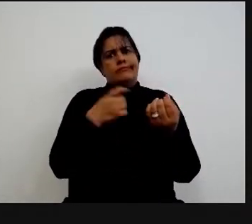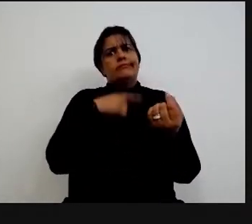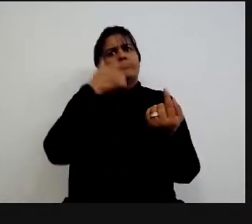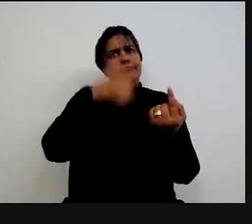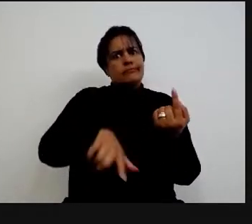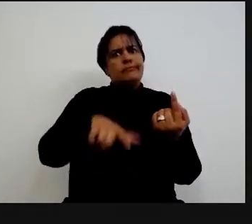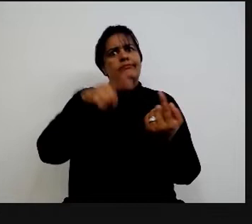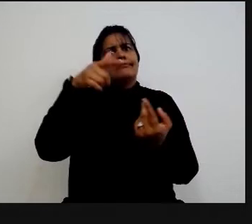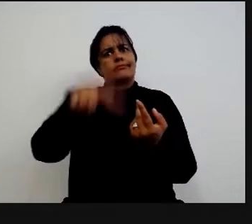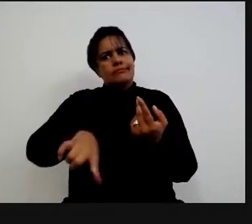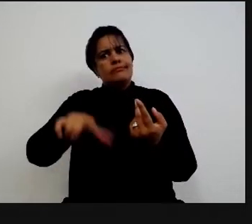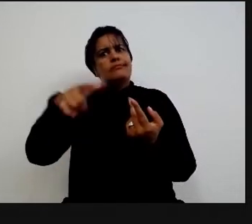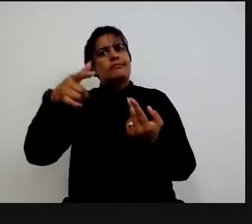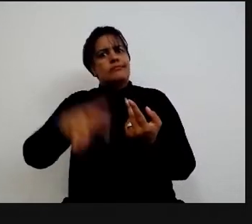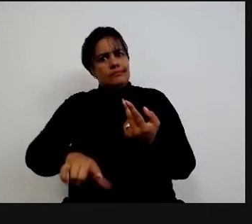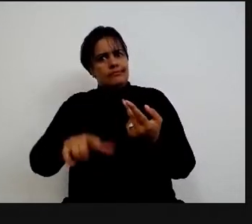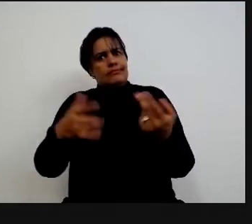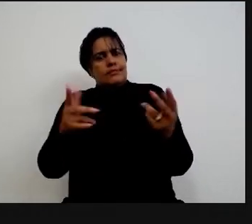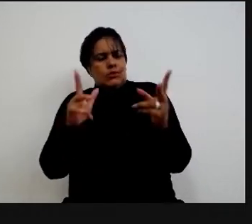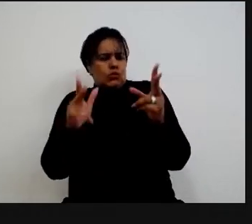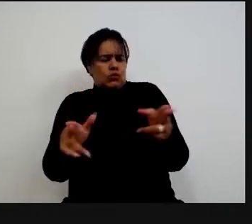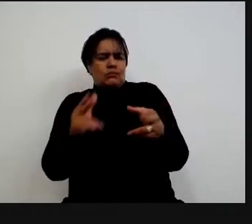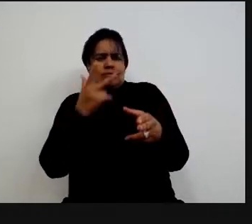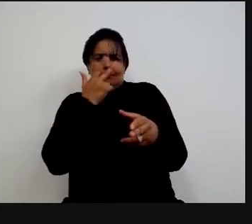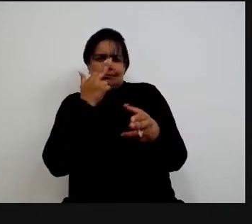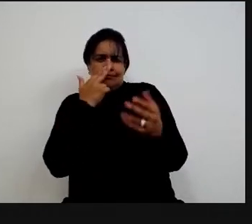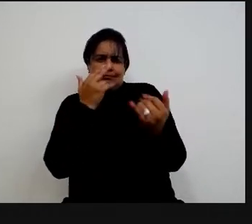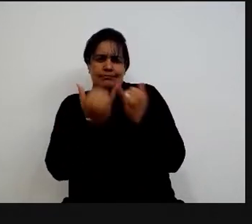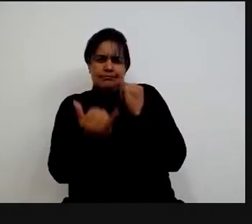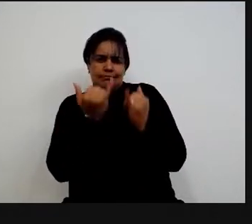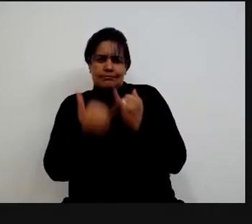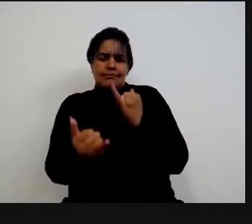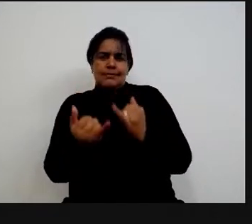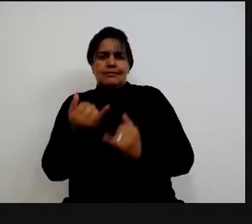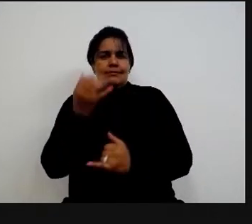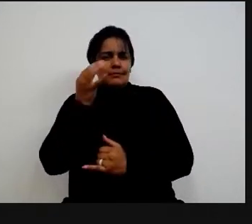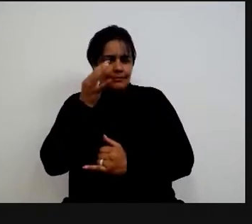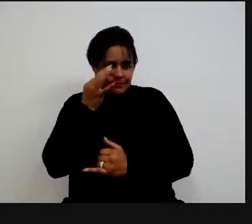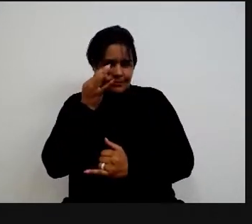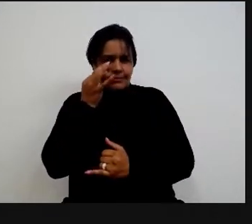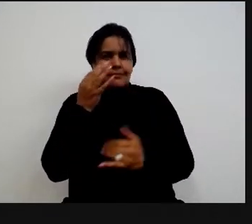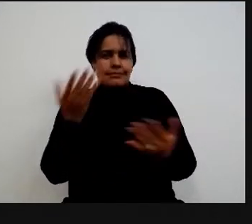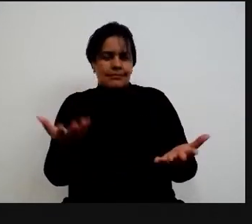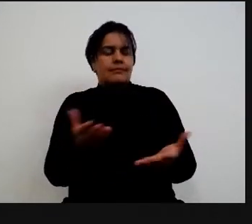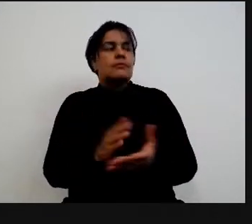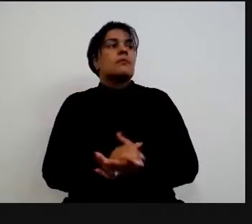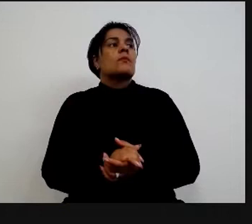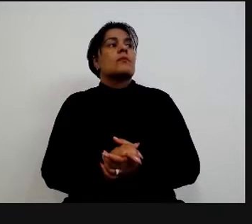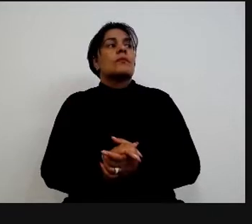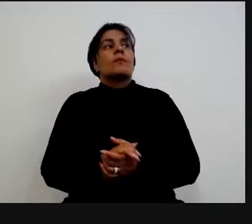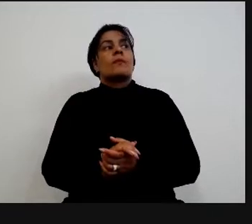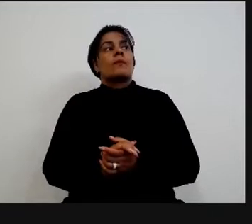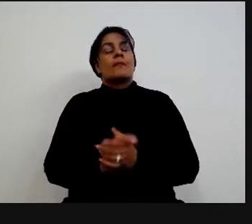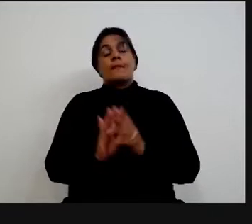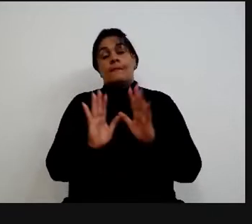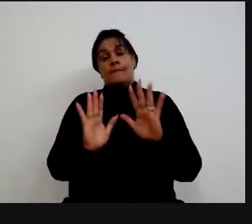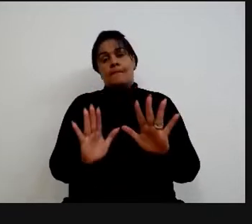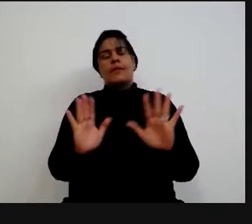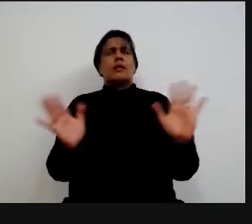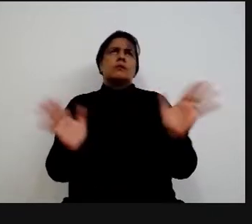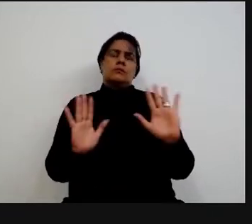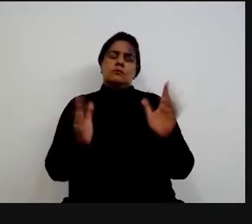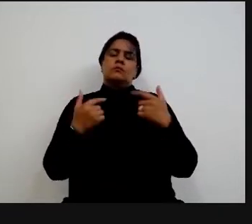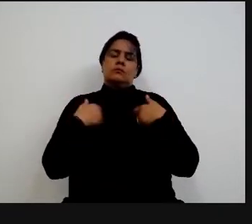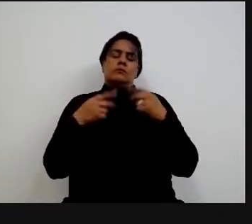do quase como se fazia no presencial, né? Mesmo com a tecnologia, né? Mas daí, não...